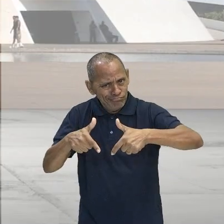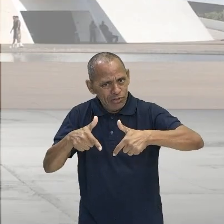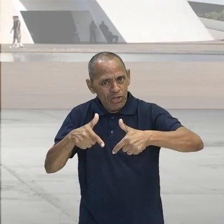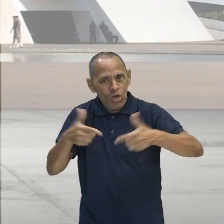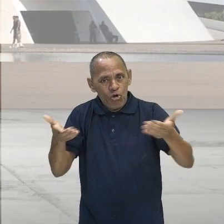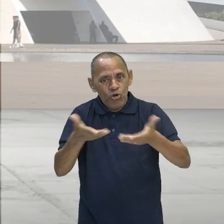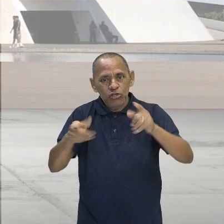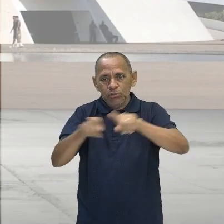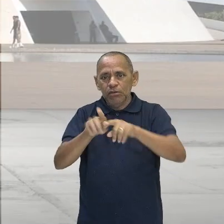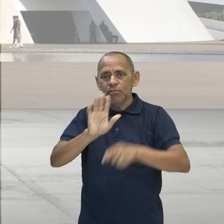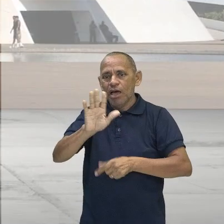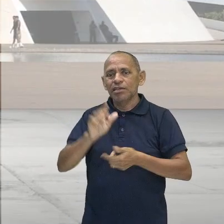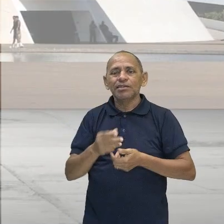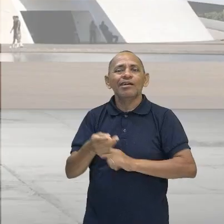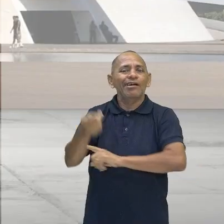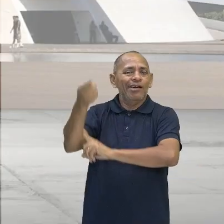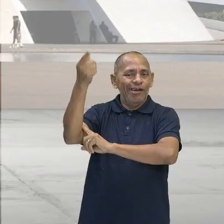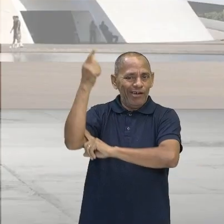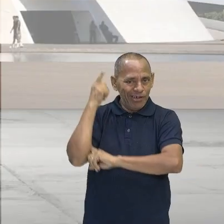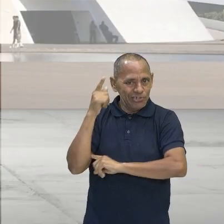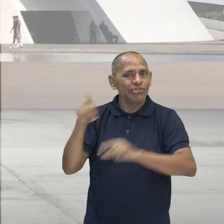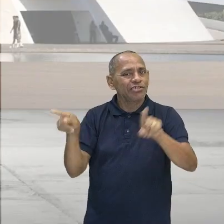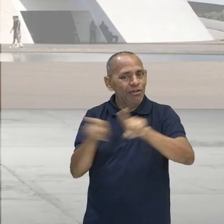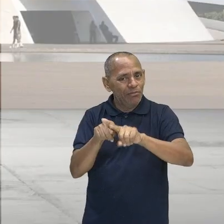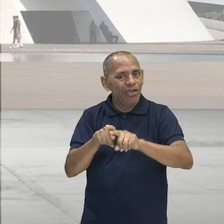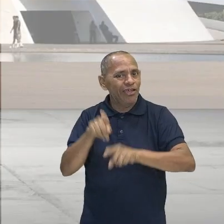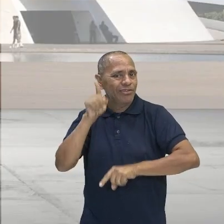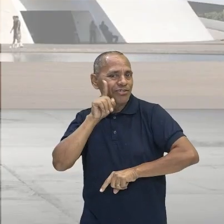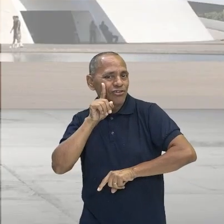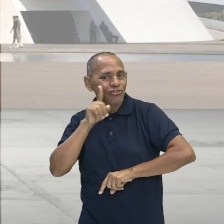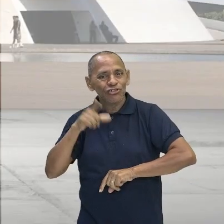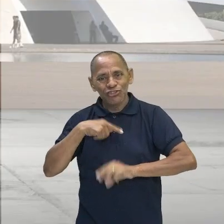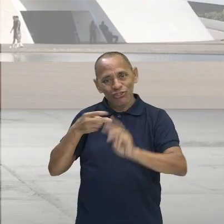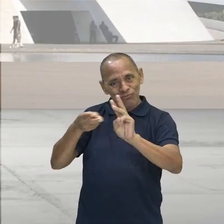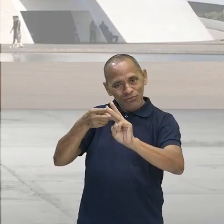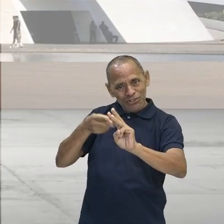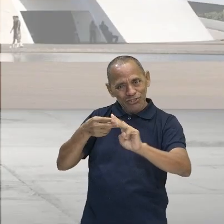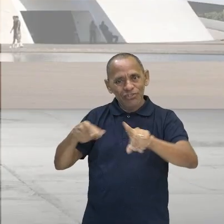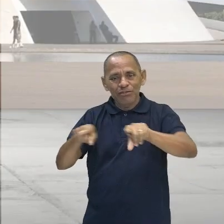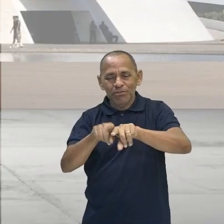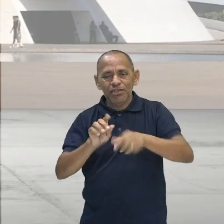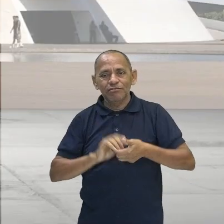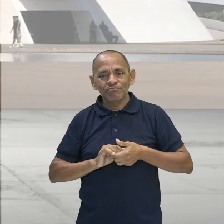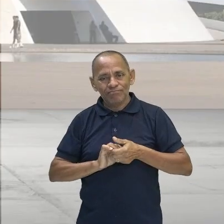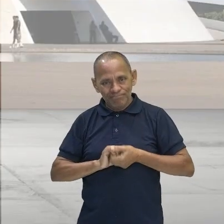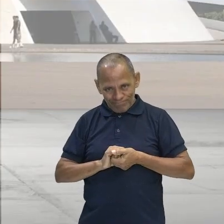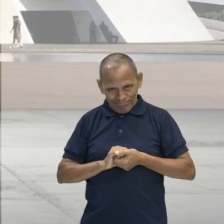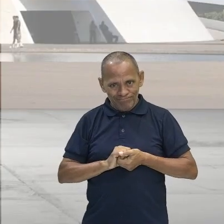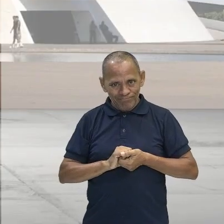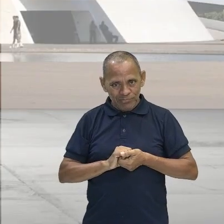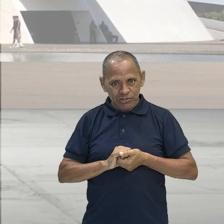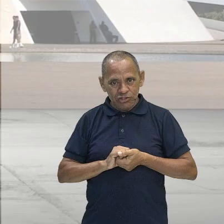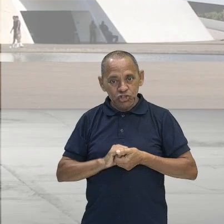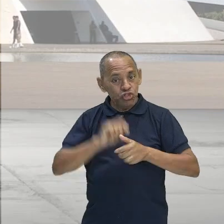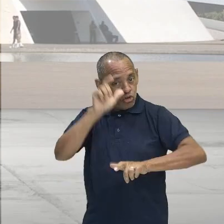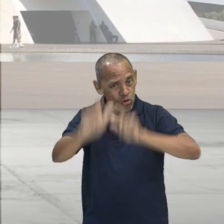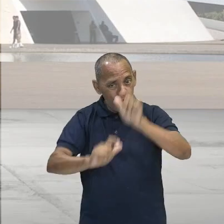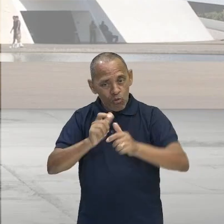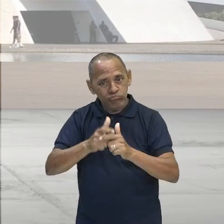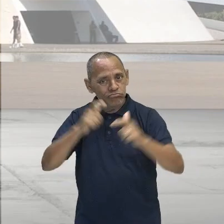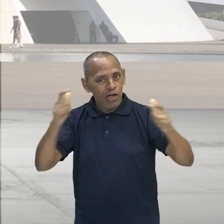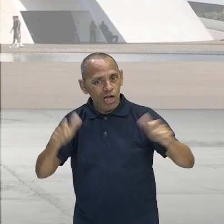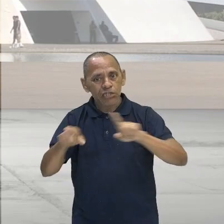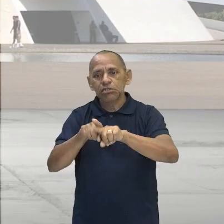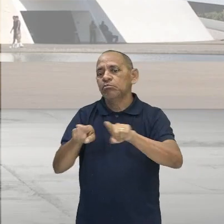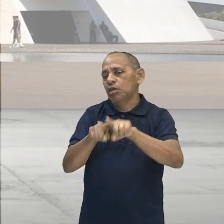havia povos originários que também passaram por um processo de dizimação muito grande e que também tinham a sua